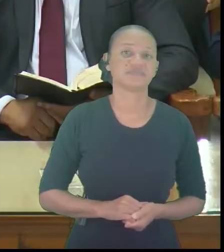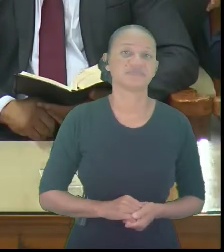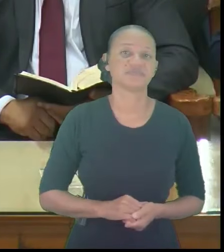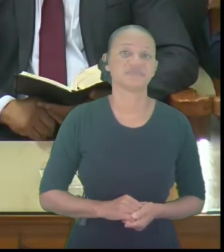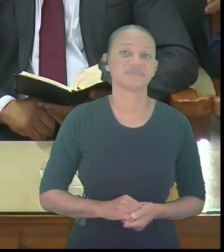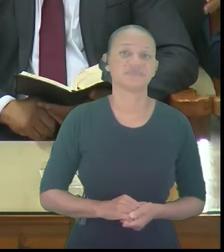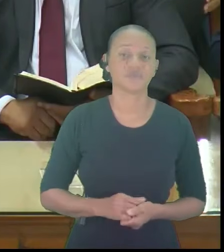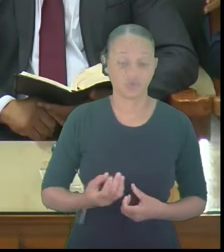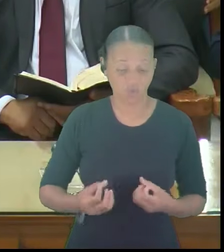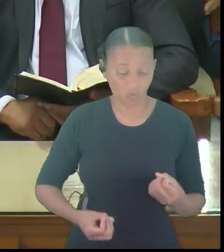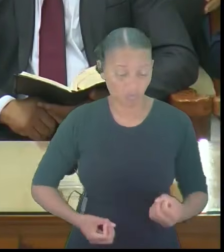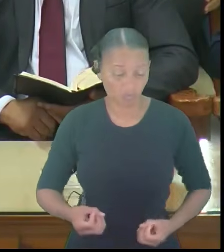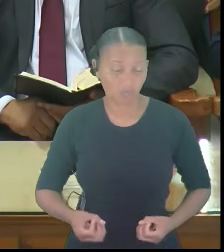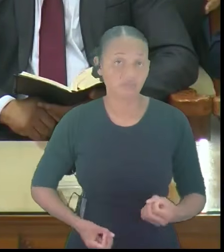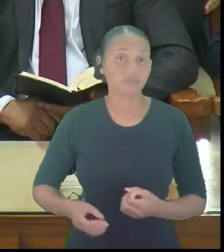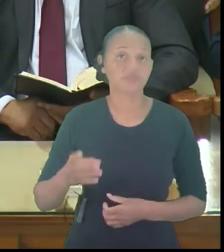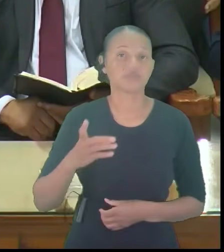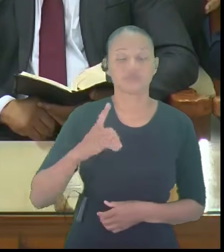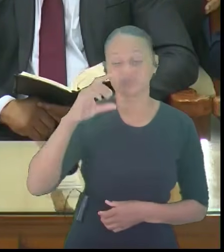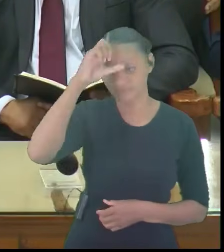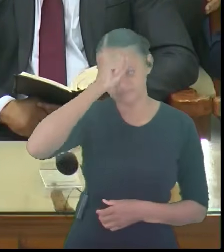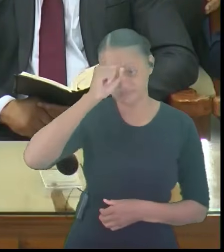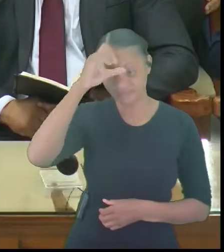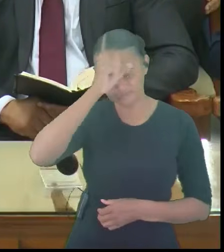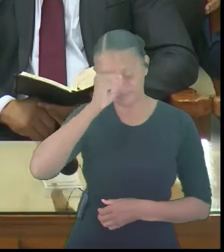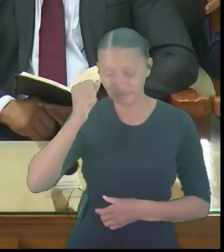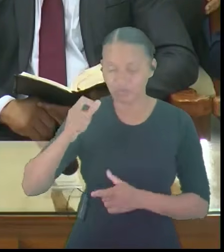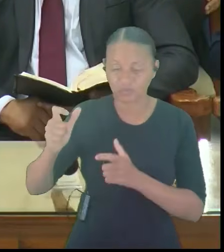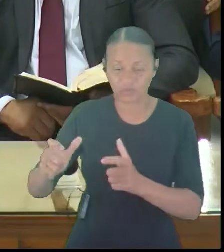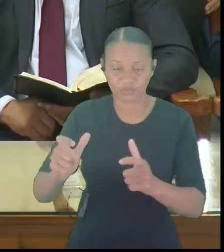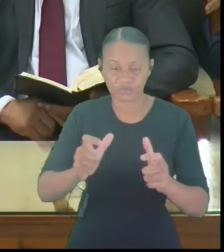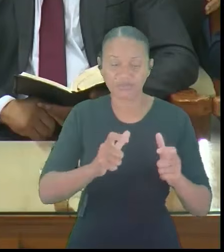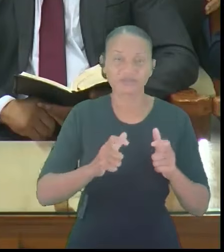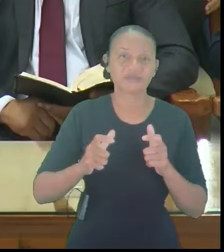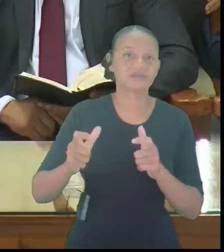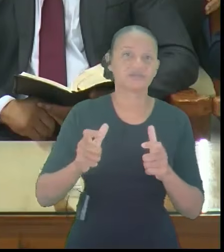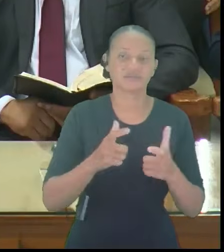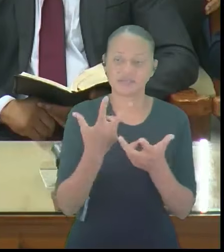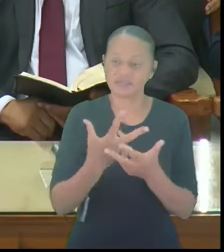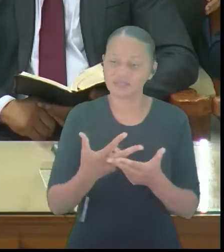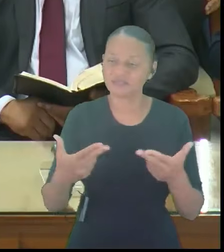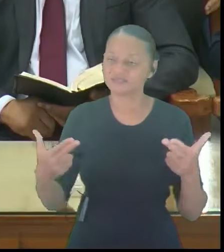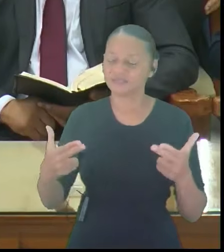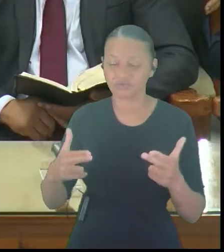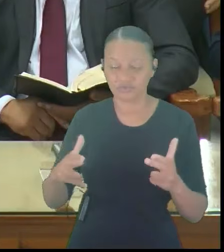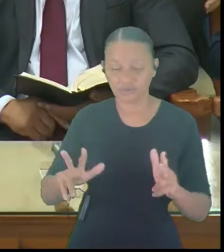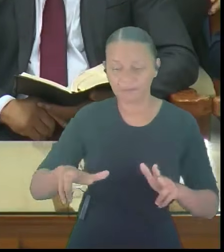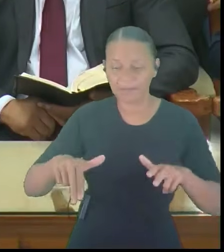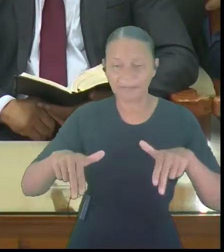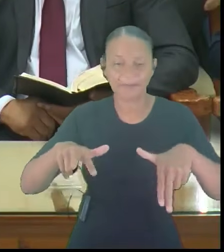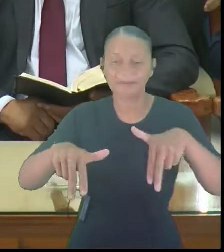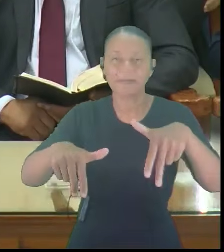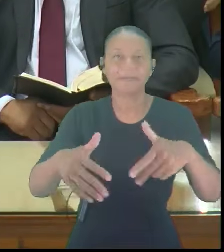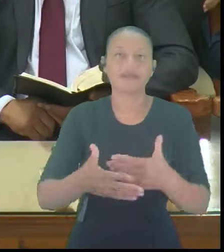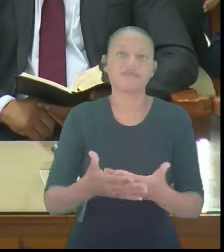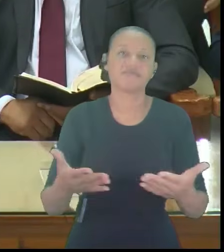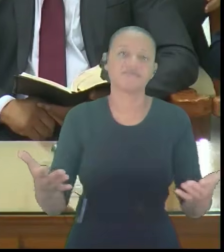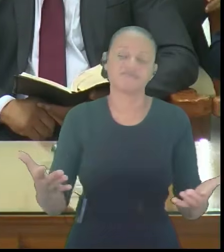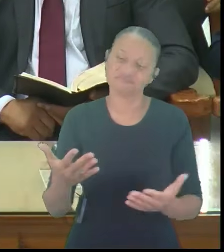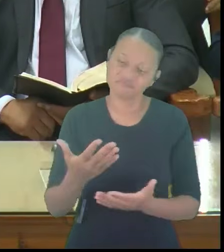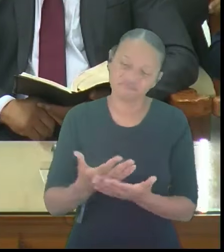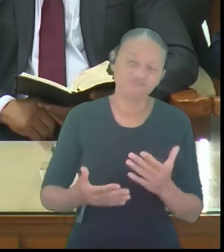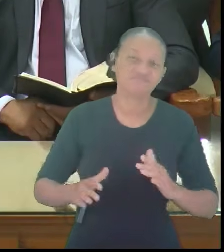O obreiro de Deus, eu aprendo aqui que o obreiro de Deus, por onde ele passa, as coisas se levantam, se